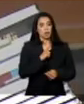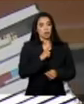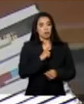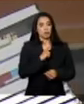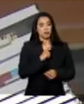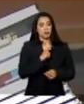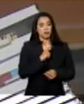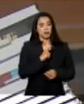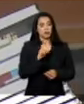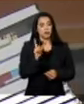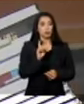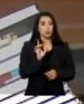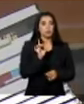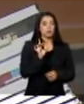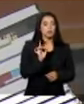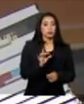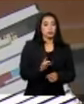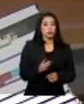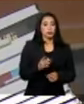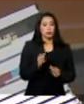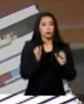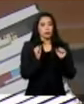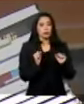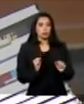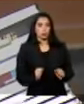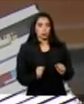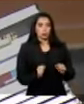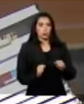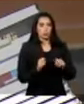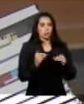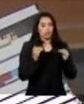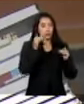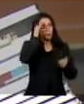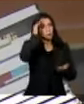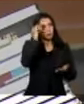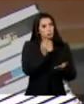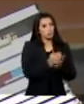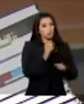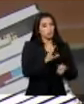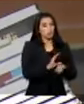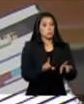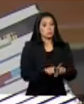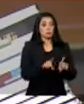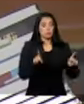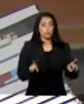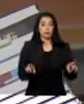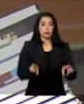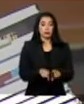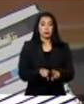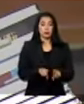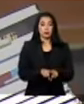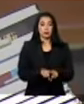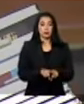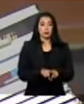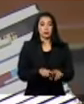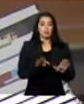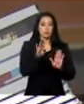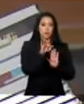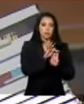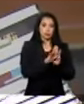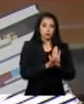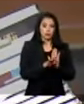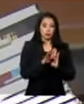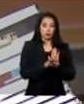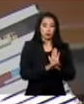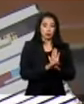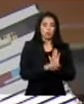é apenas compatível com a Constituição Federal, mas também replica o texto.